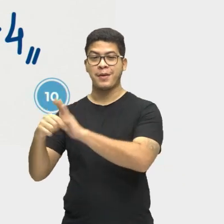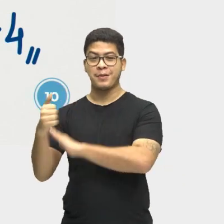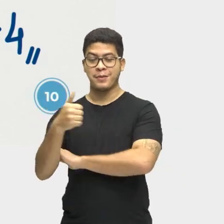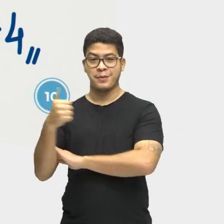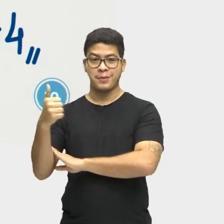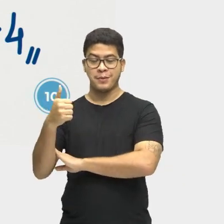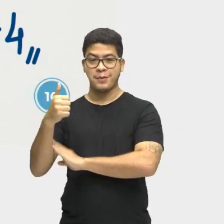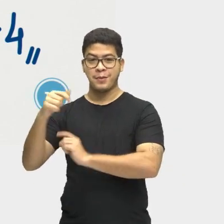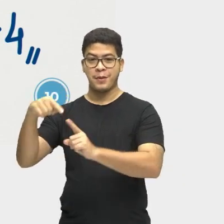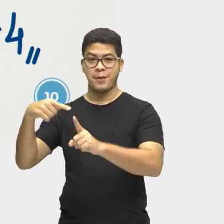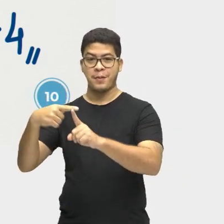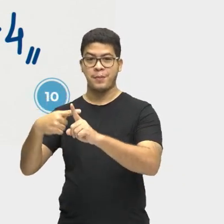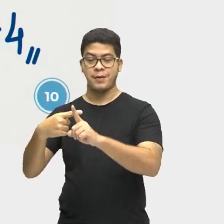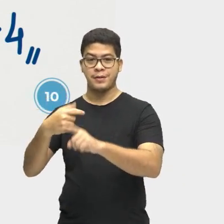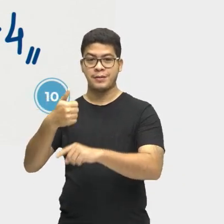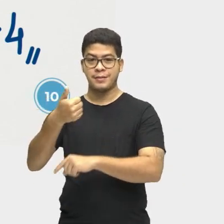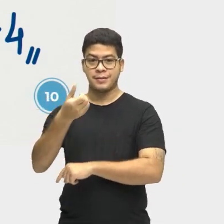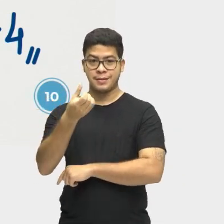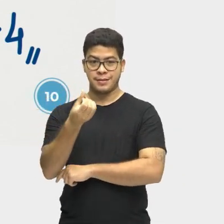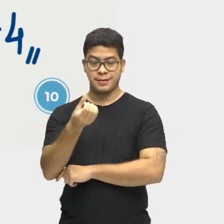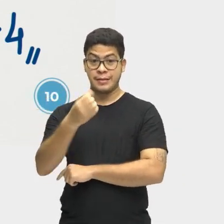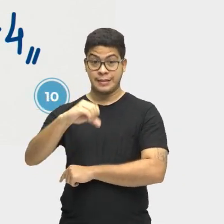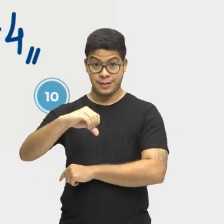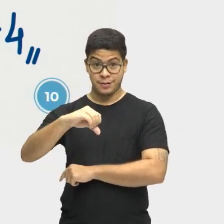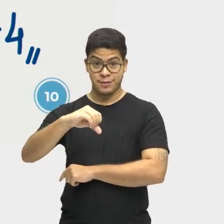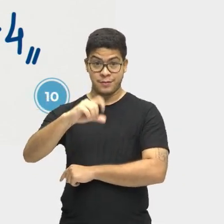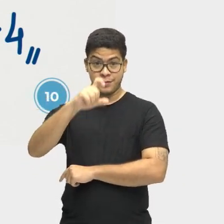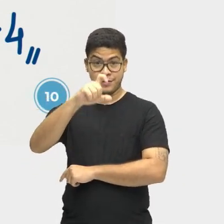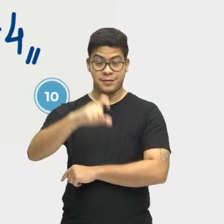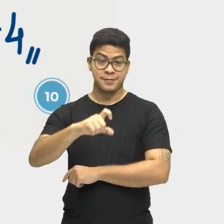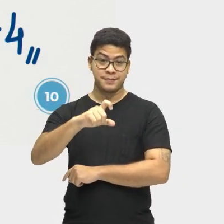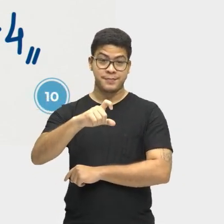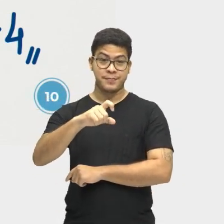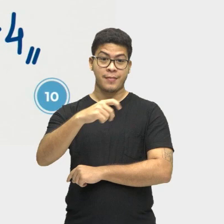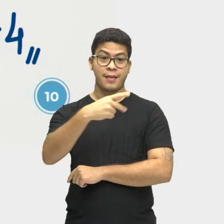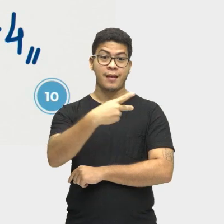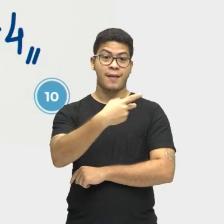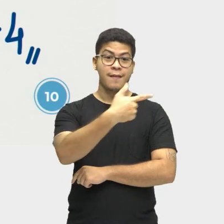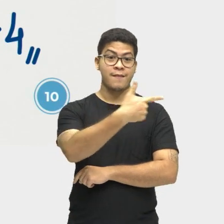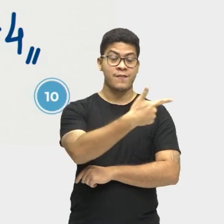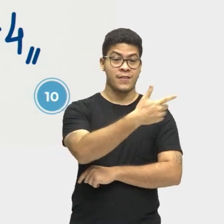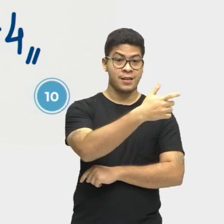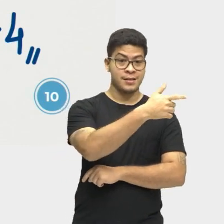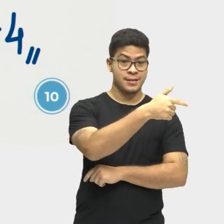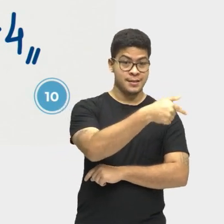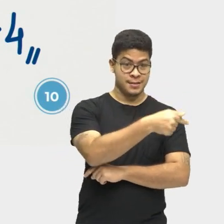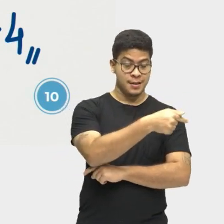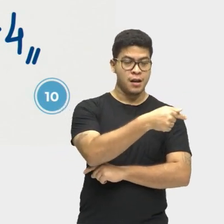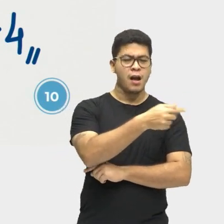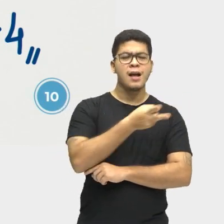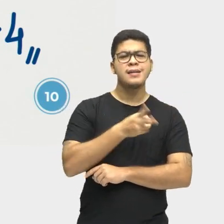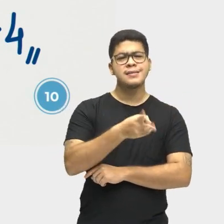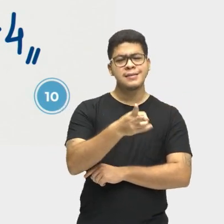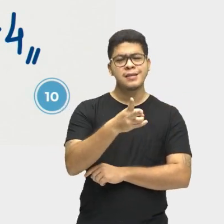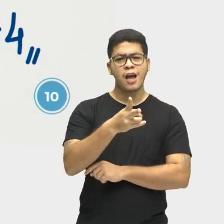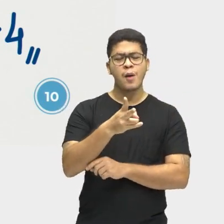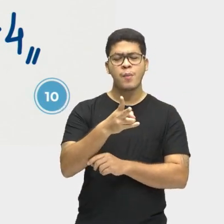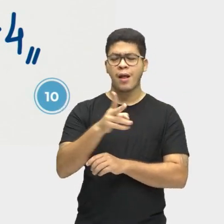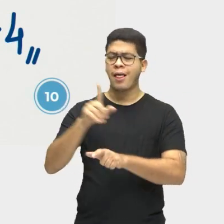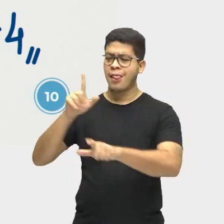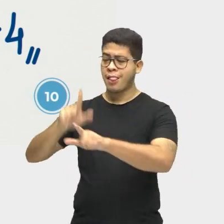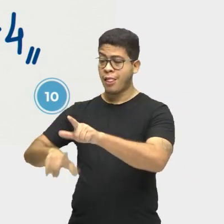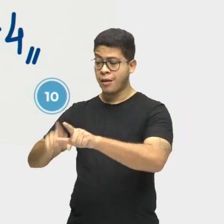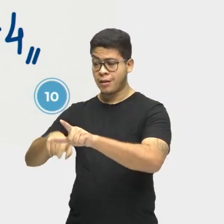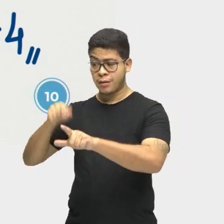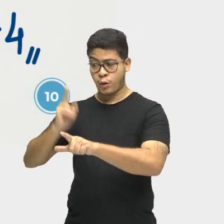igual a 27. Mesma coisa, tá, pessoal? Equação de primeiro grau a gente sempre resolve da mesma forma. Deixa os elementos que têm letra no